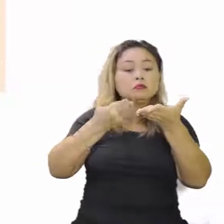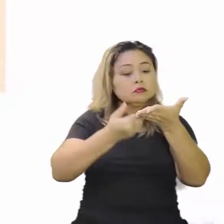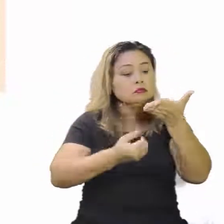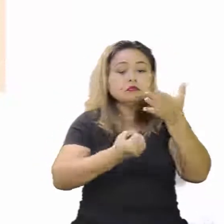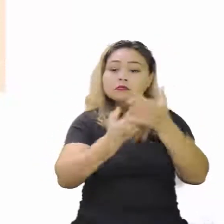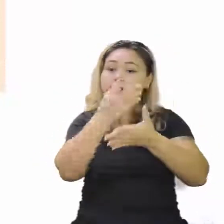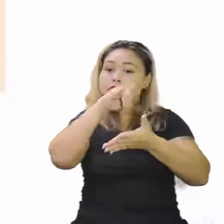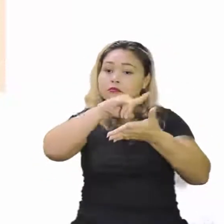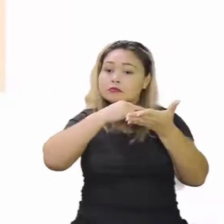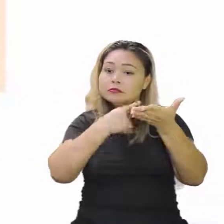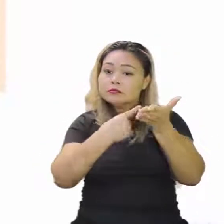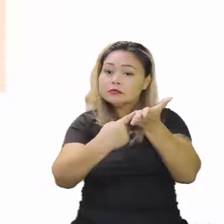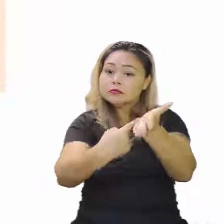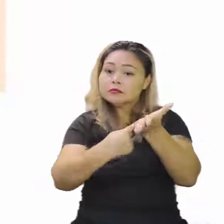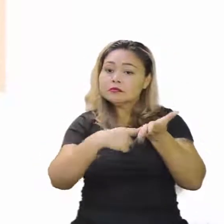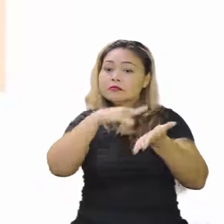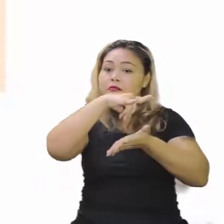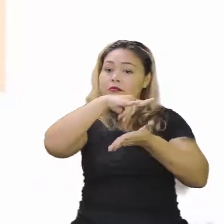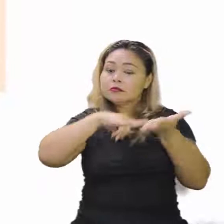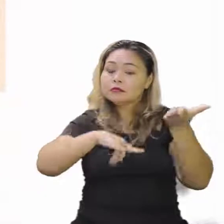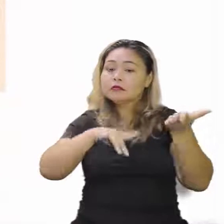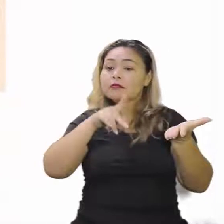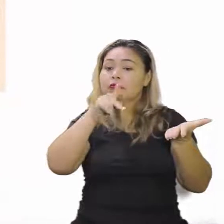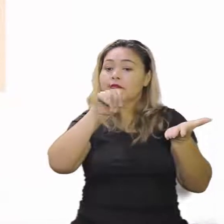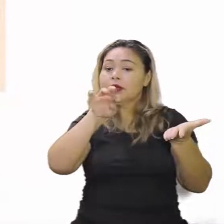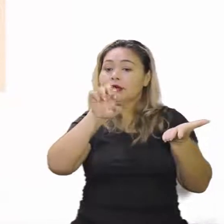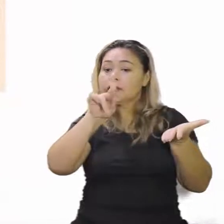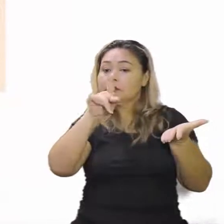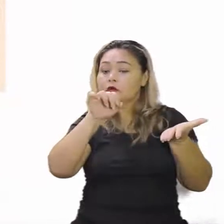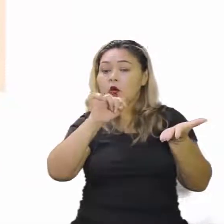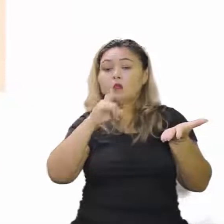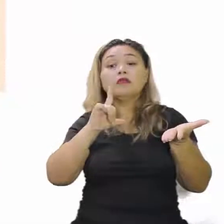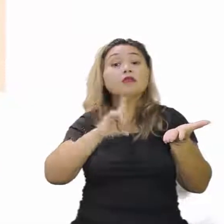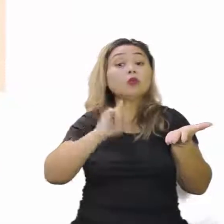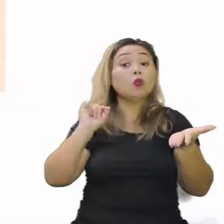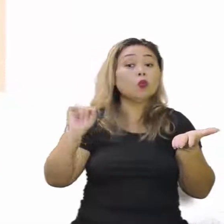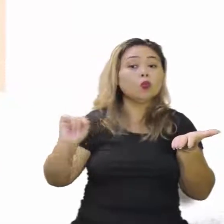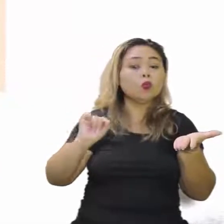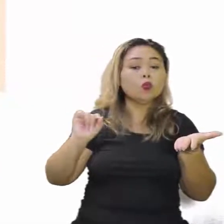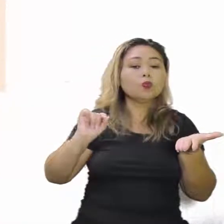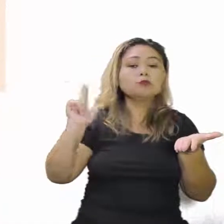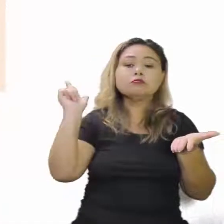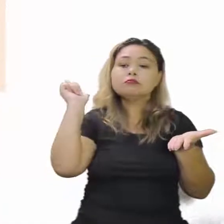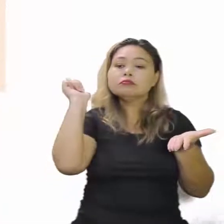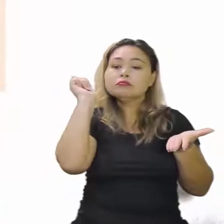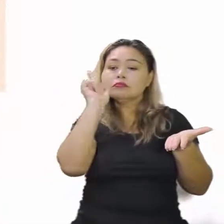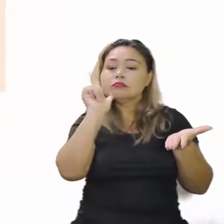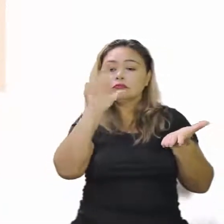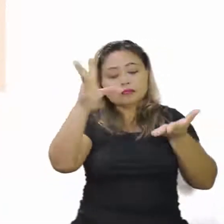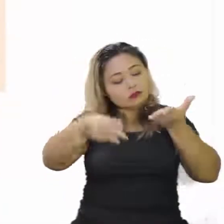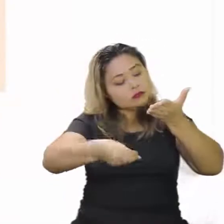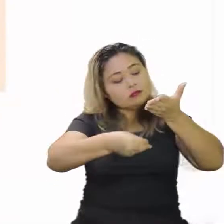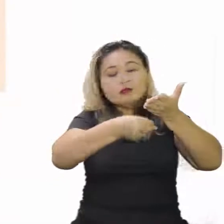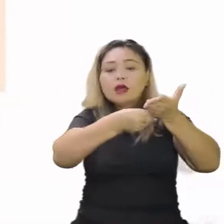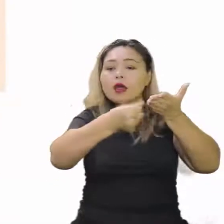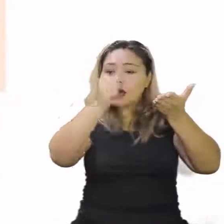de Petrópolis e que vai ter o quê? A aquisição do estado do